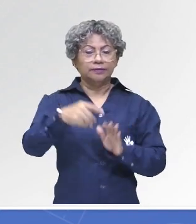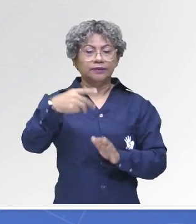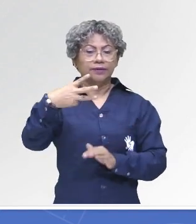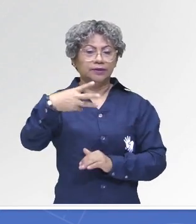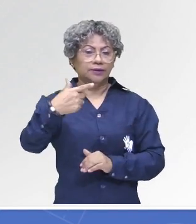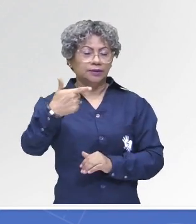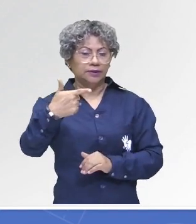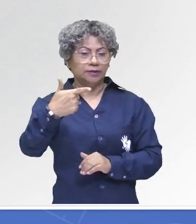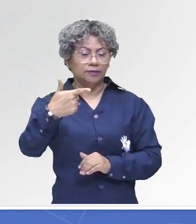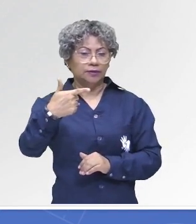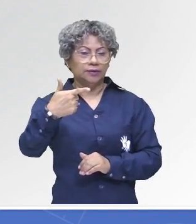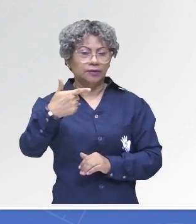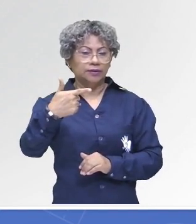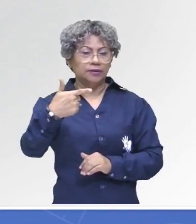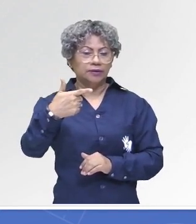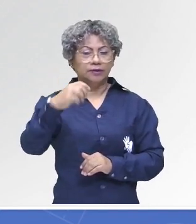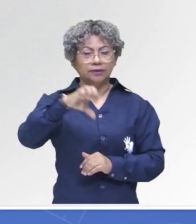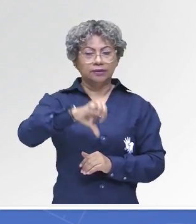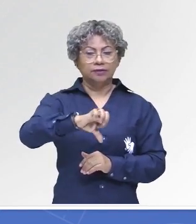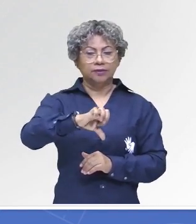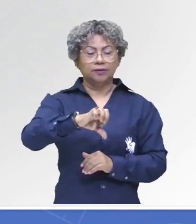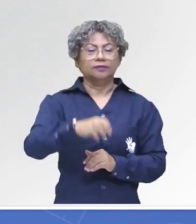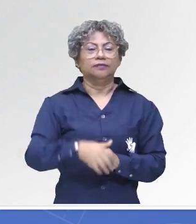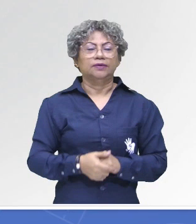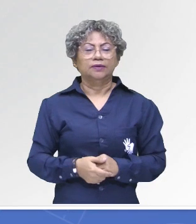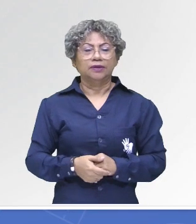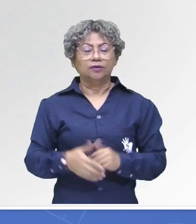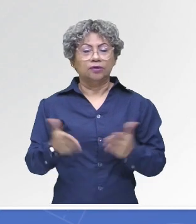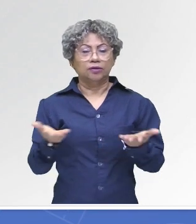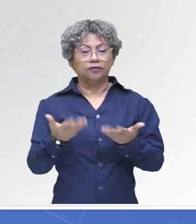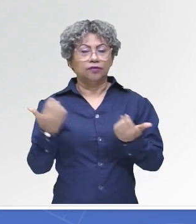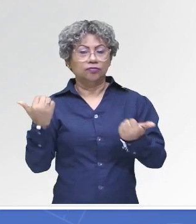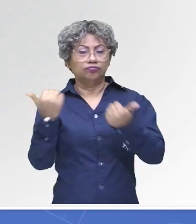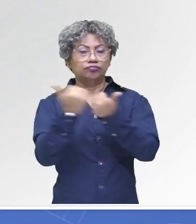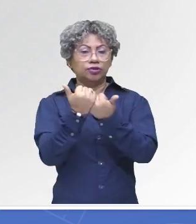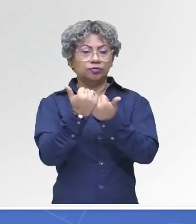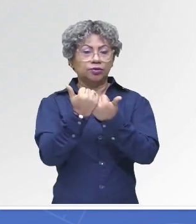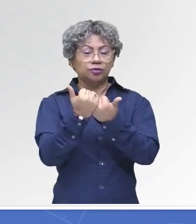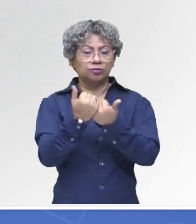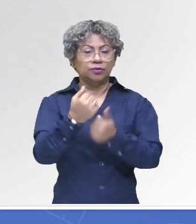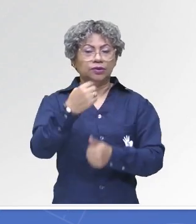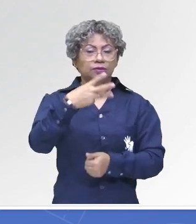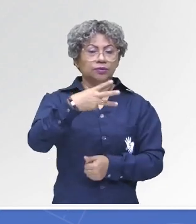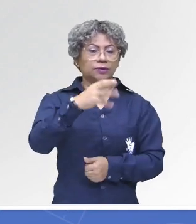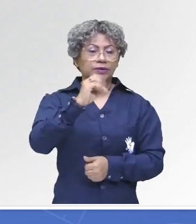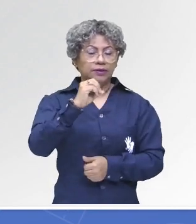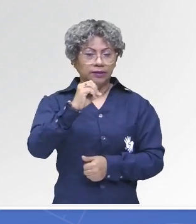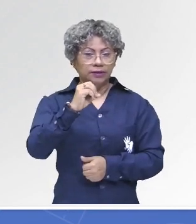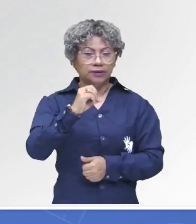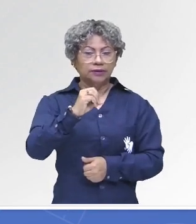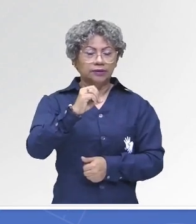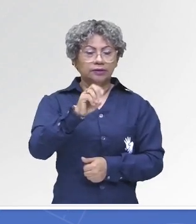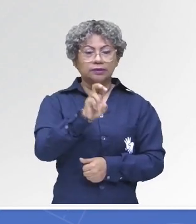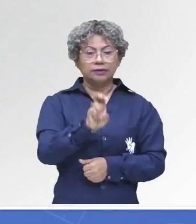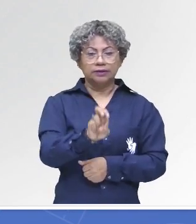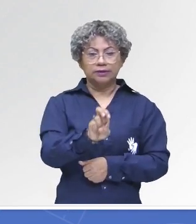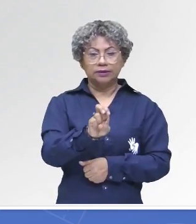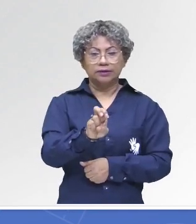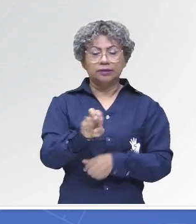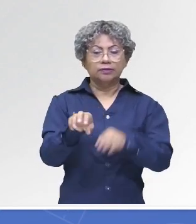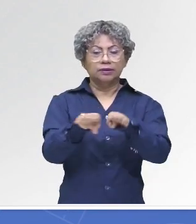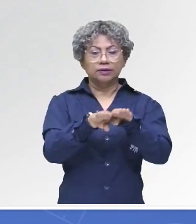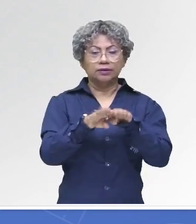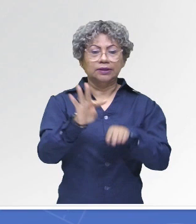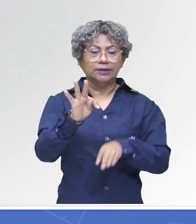32 sobre 9. Vou substituir aqui, olha, o 30. 30 sobre 5 é igual